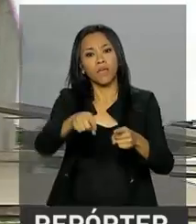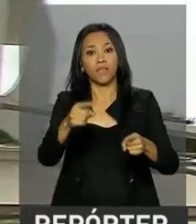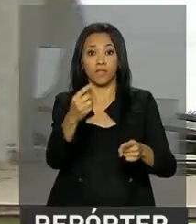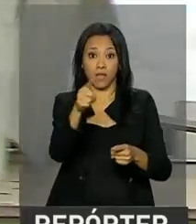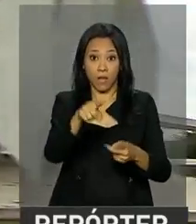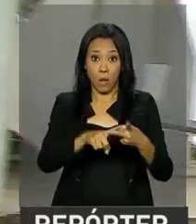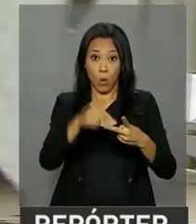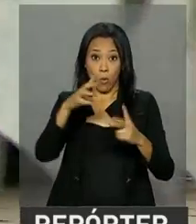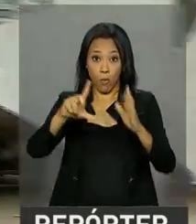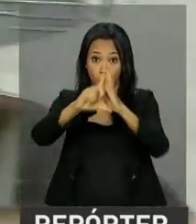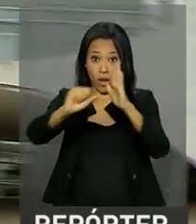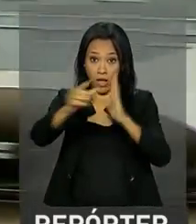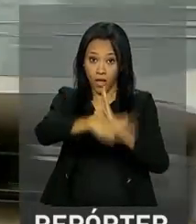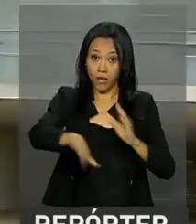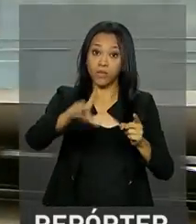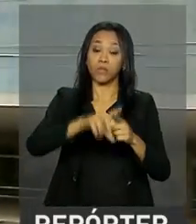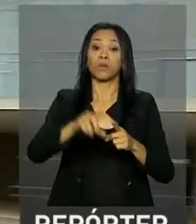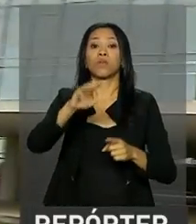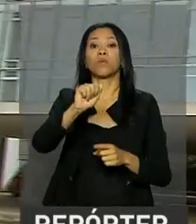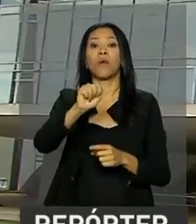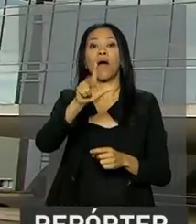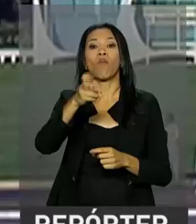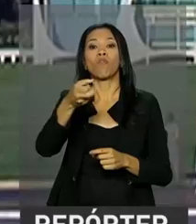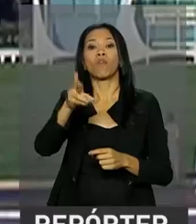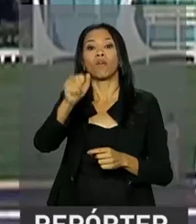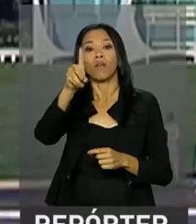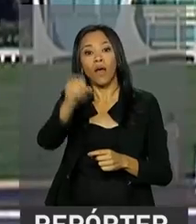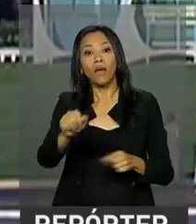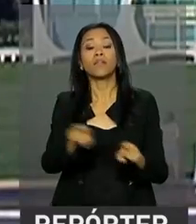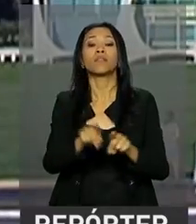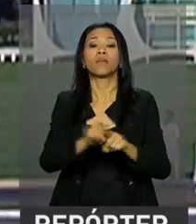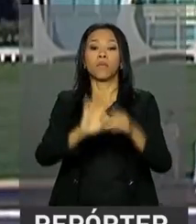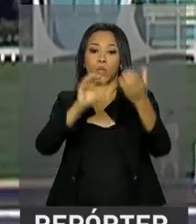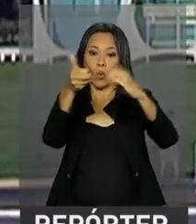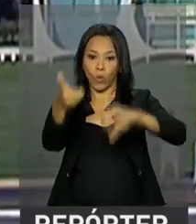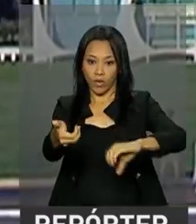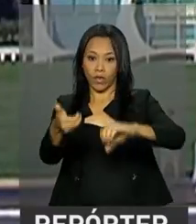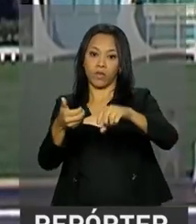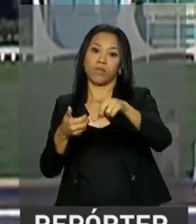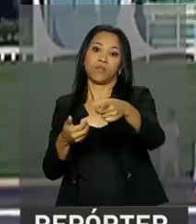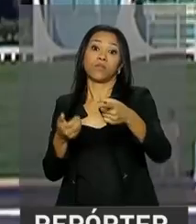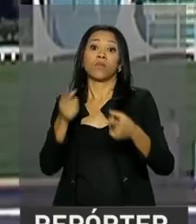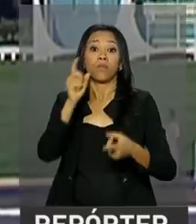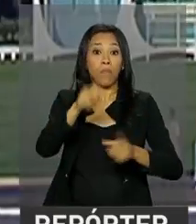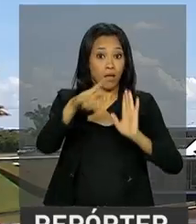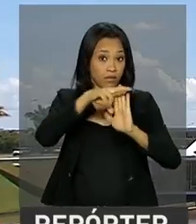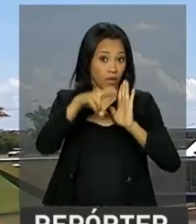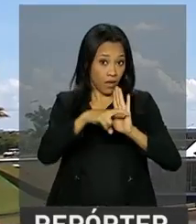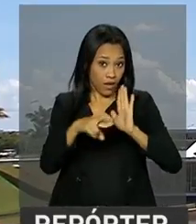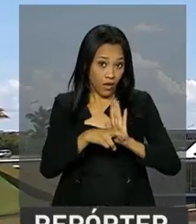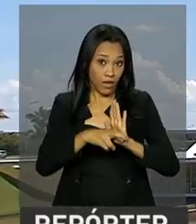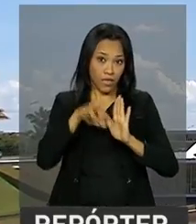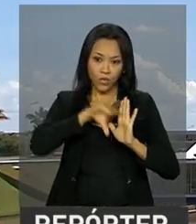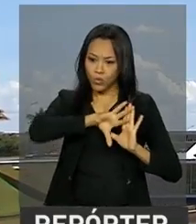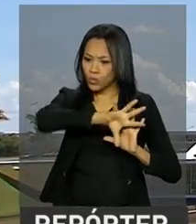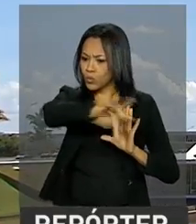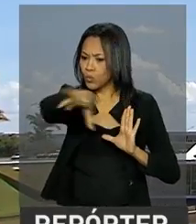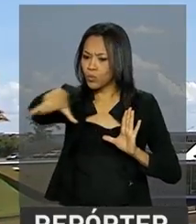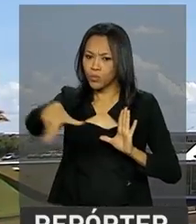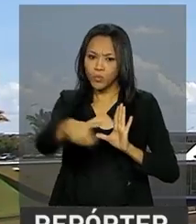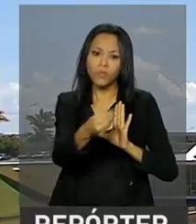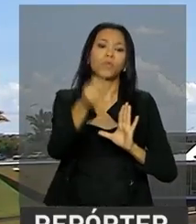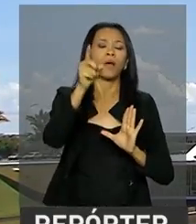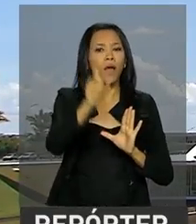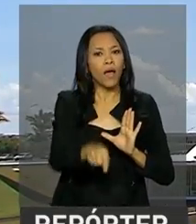o Palácio Planalto, o Palácio da Alvorada e o Congresso Nacional. Pelas regras, o conjunto tombado